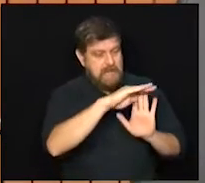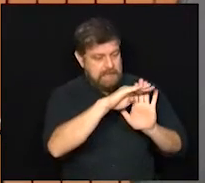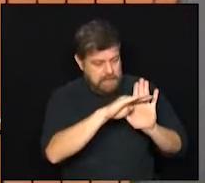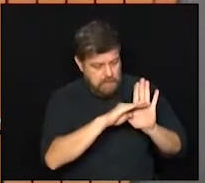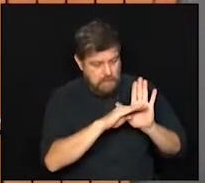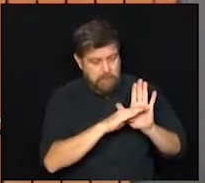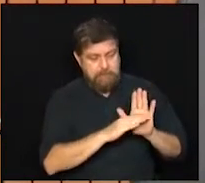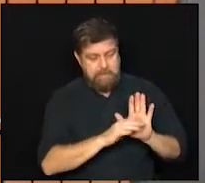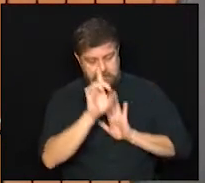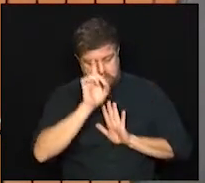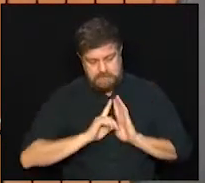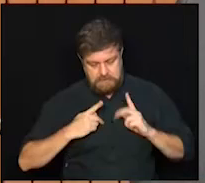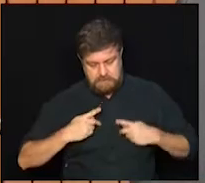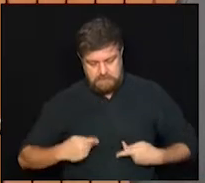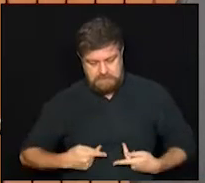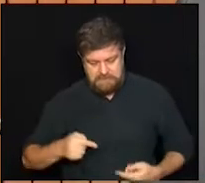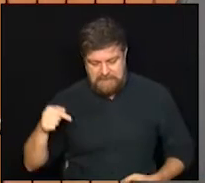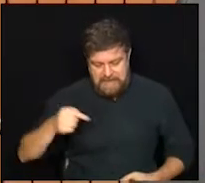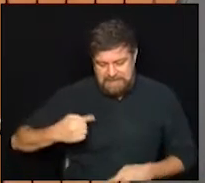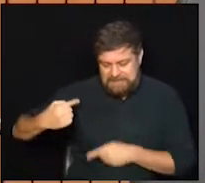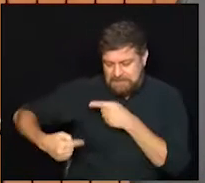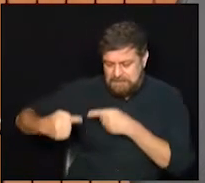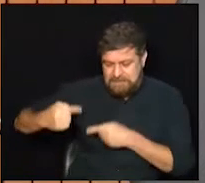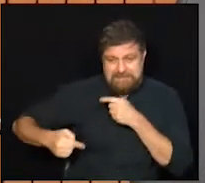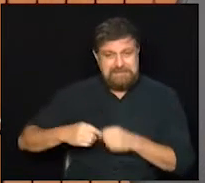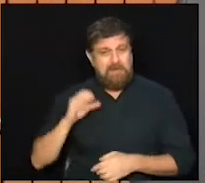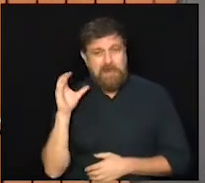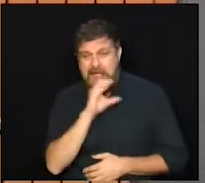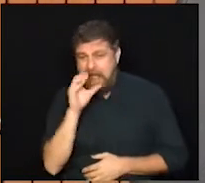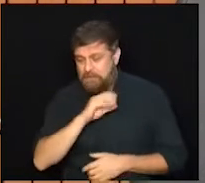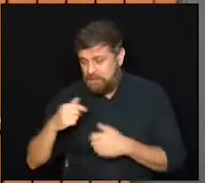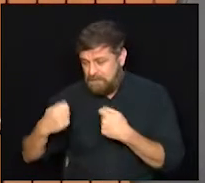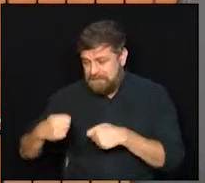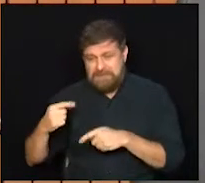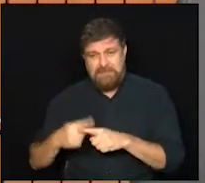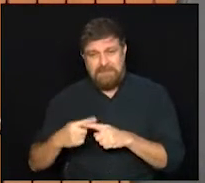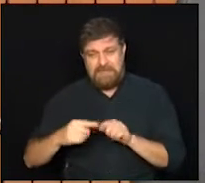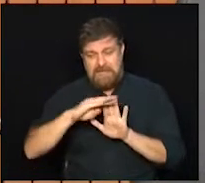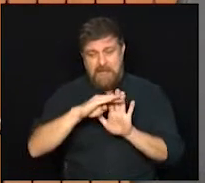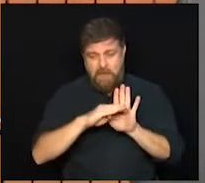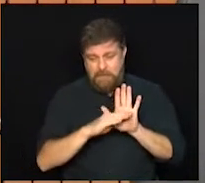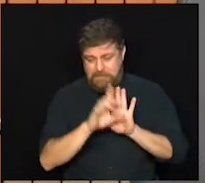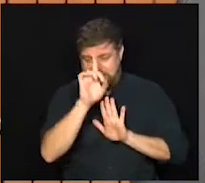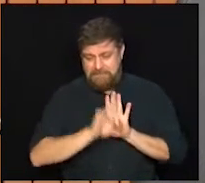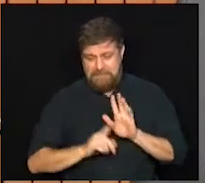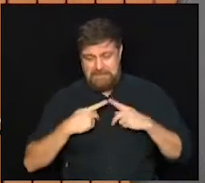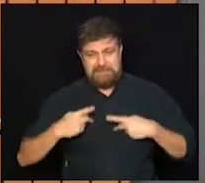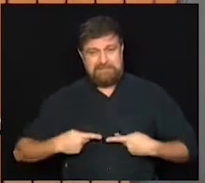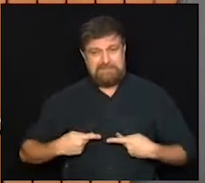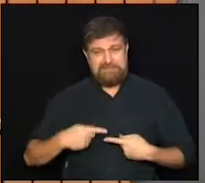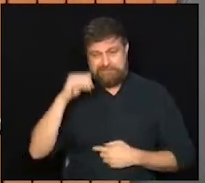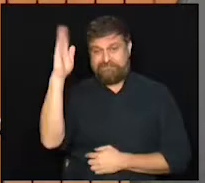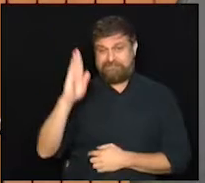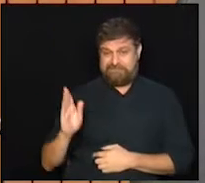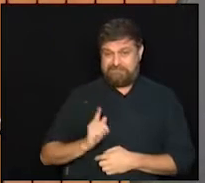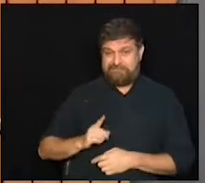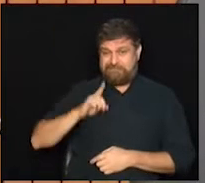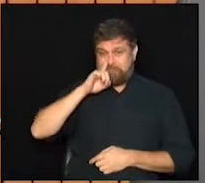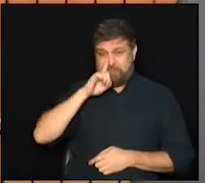de Direitos Humanos. Essa discussão se torna ainda mais urgente quando o Plano Nacional está em risco. Agora, com a portaria